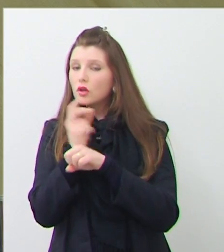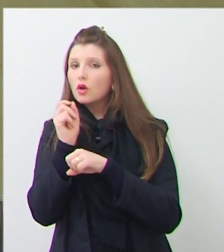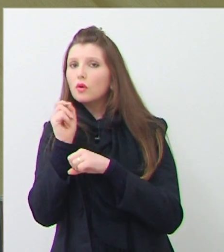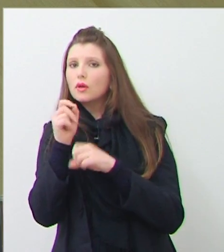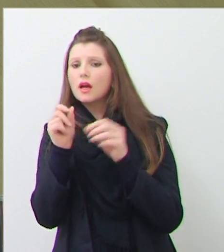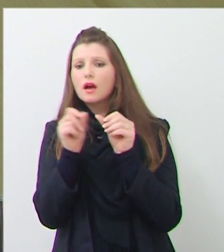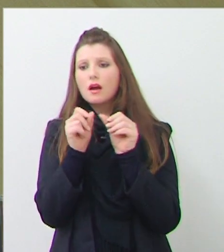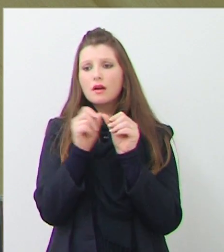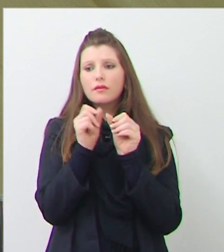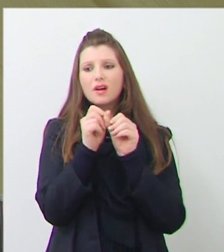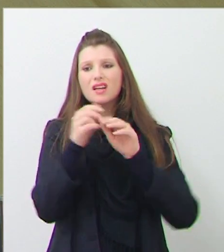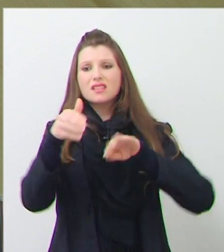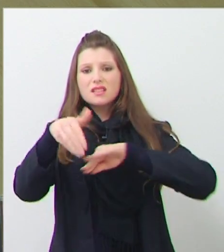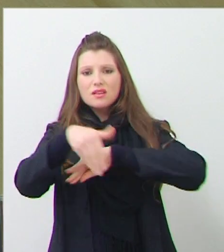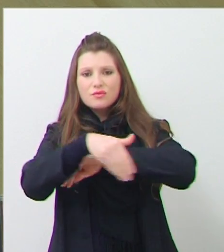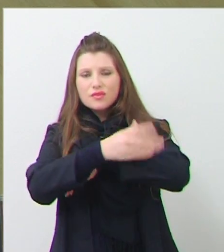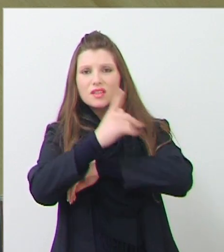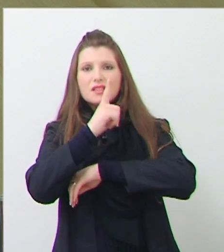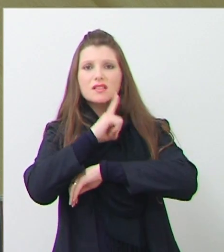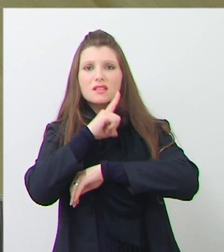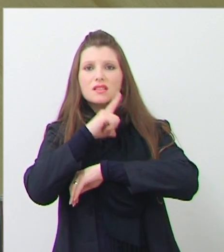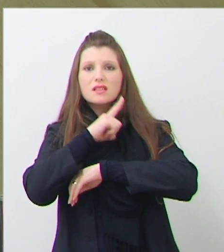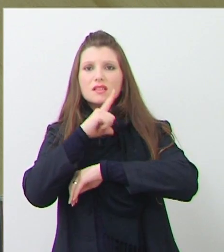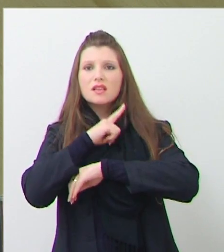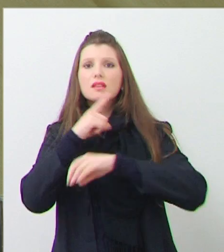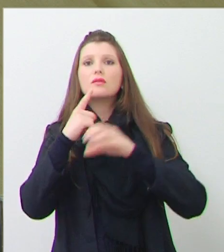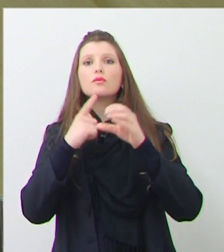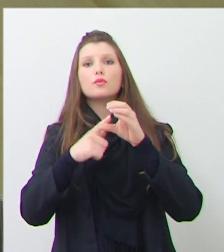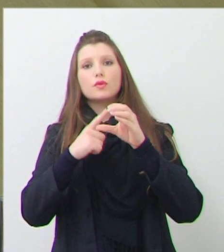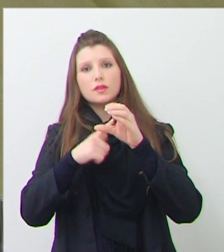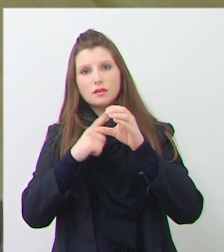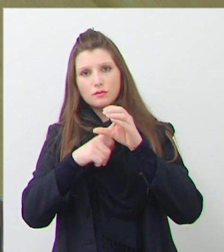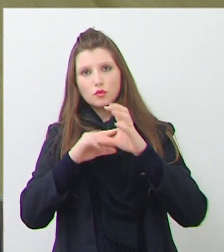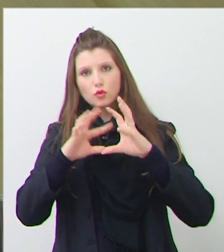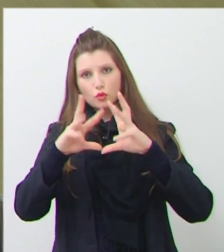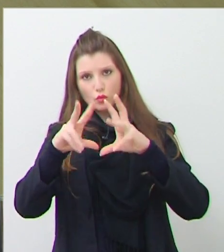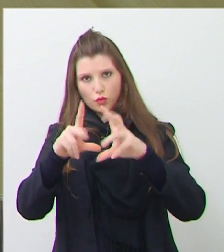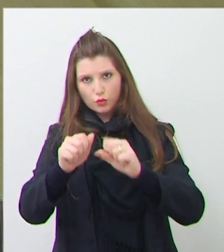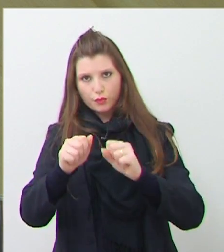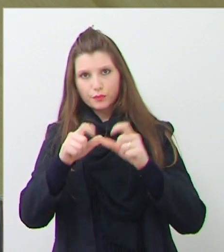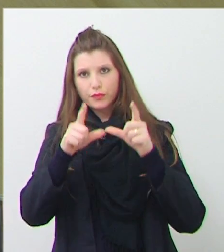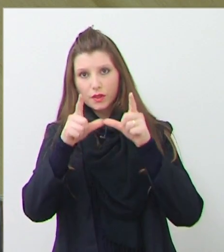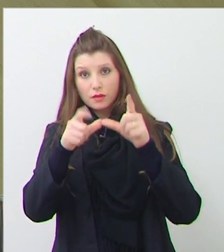à manutenção das calçadas existentes no município. Requerimento